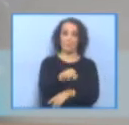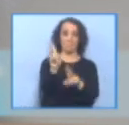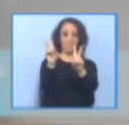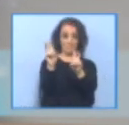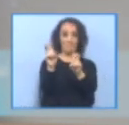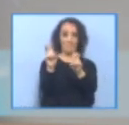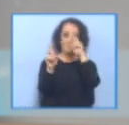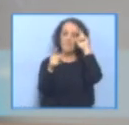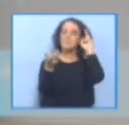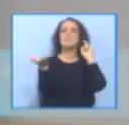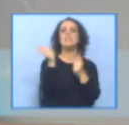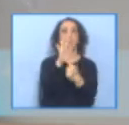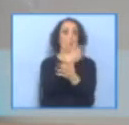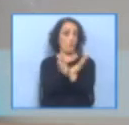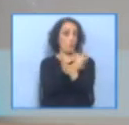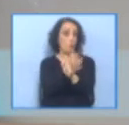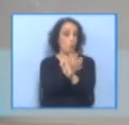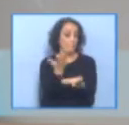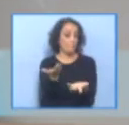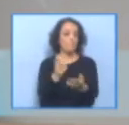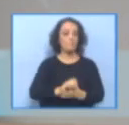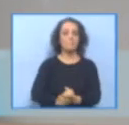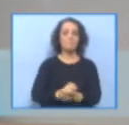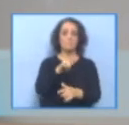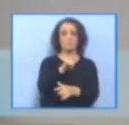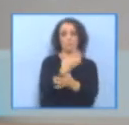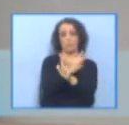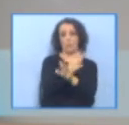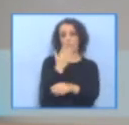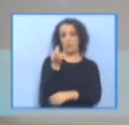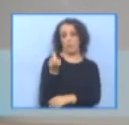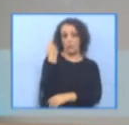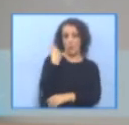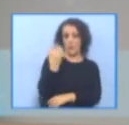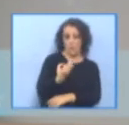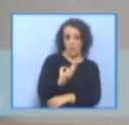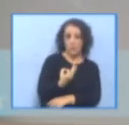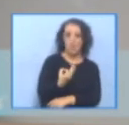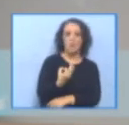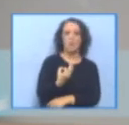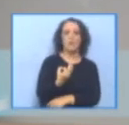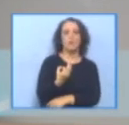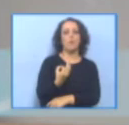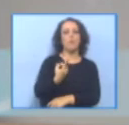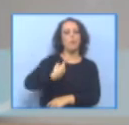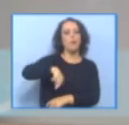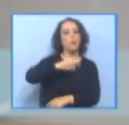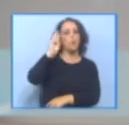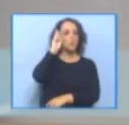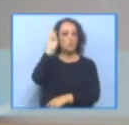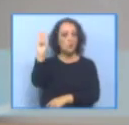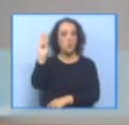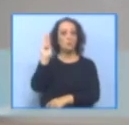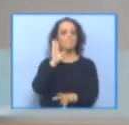por exemplo, o exemplo dos fogos, não é? Estes fogos que existiram no ano passado. Os escoteiros estão lá